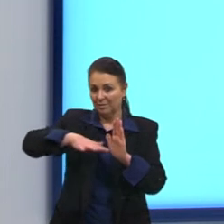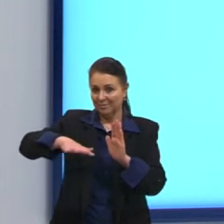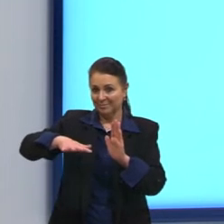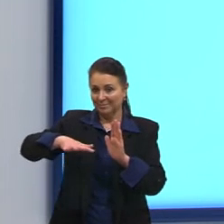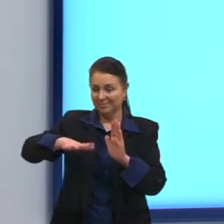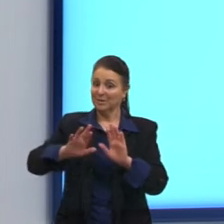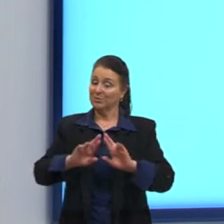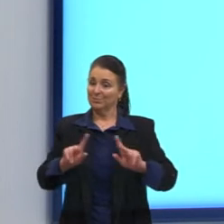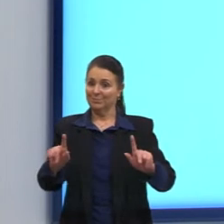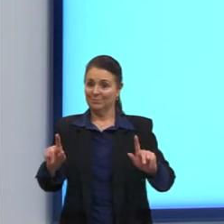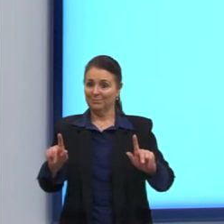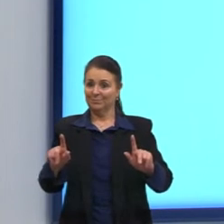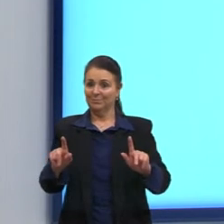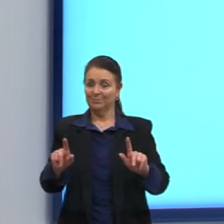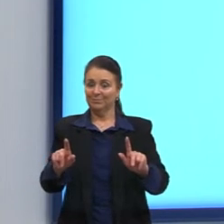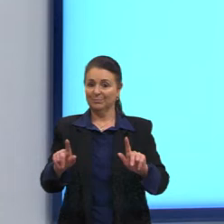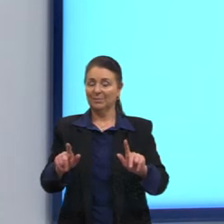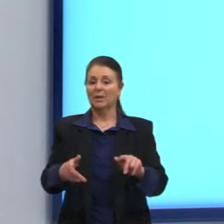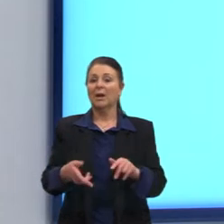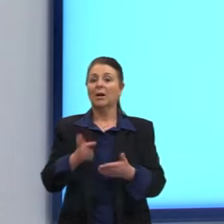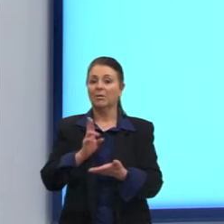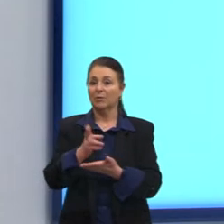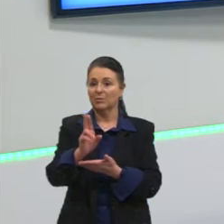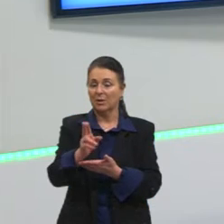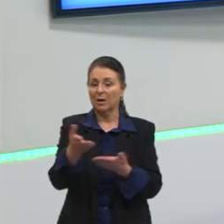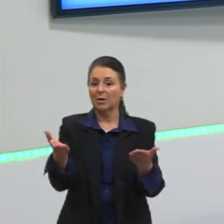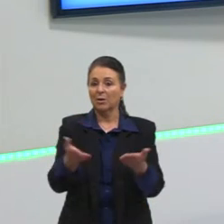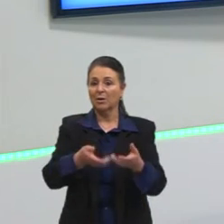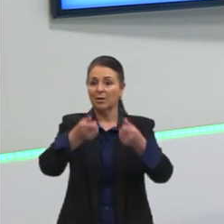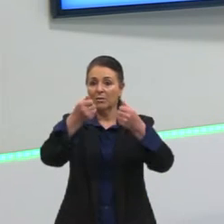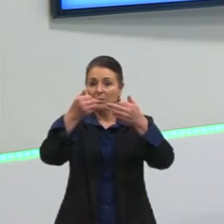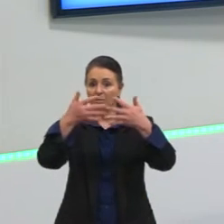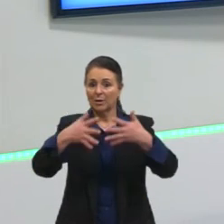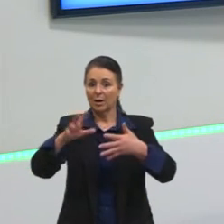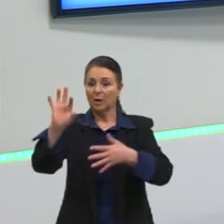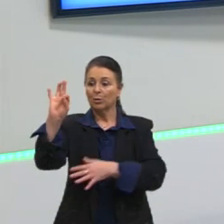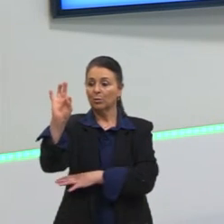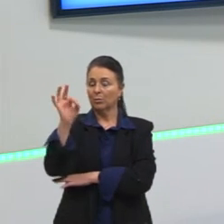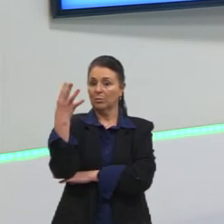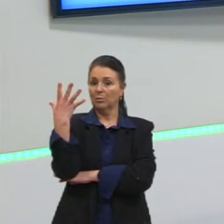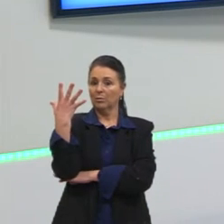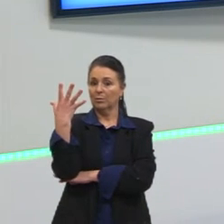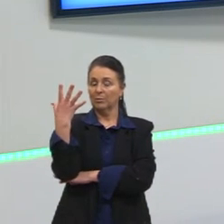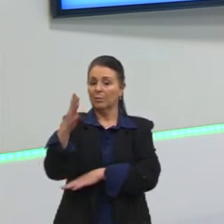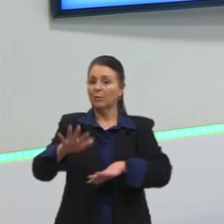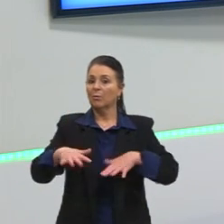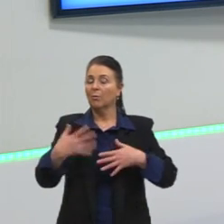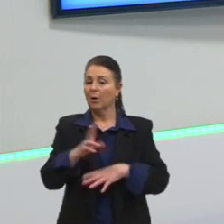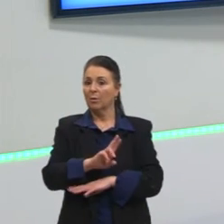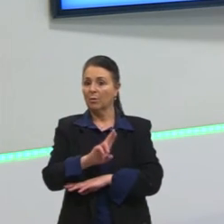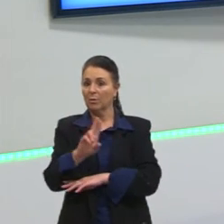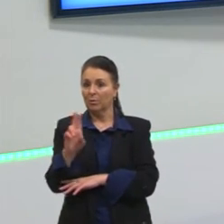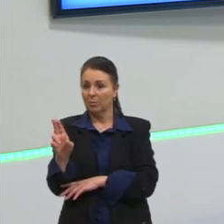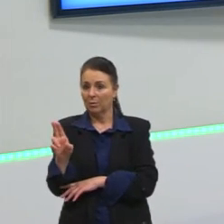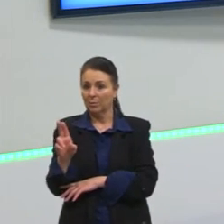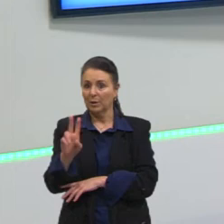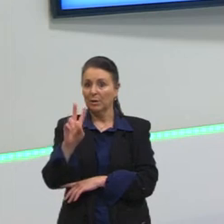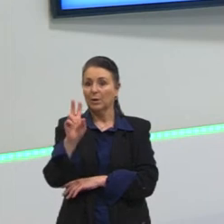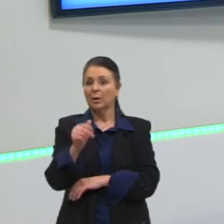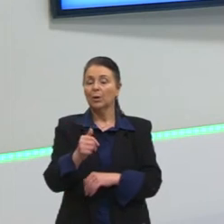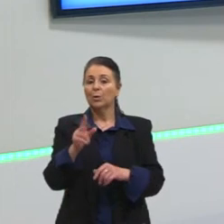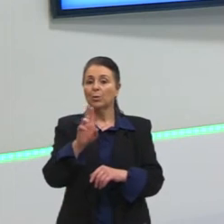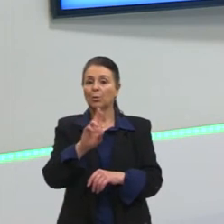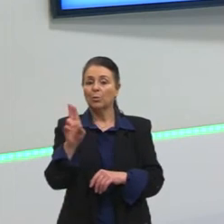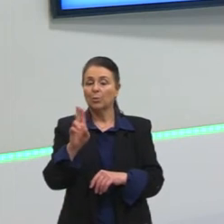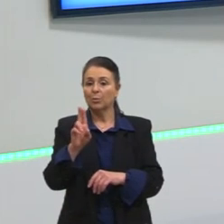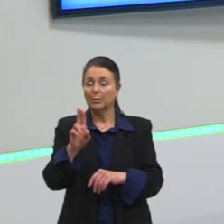Bom, para continuar, então, a gente vai falar, né, começar a falar dos fenômenos. E um deles a gente pode, né, falar. Para começar a falar